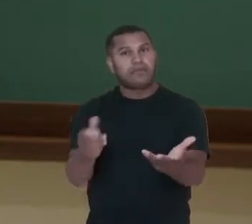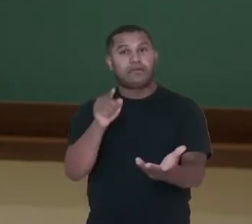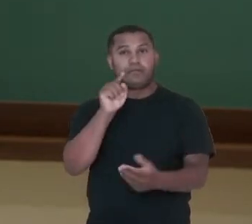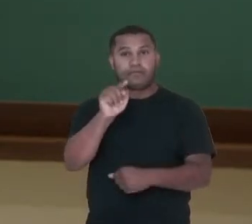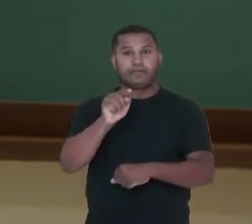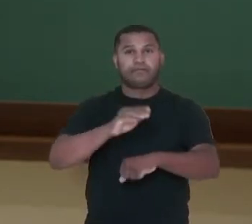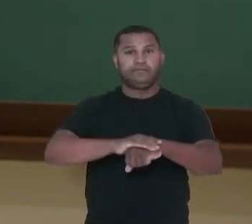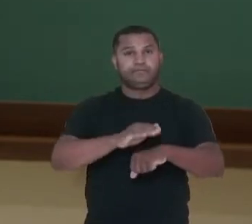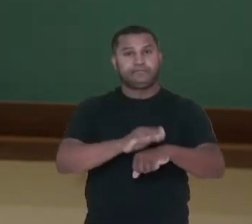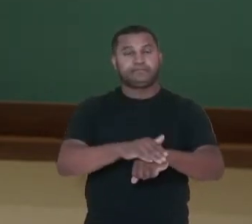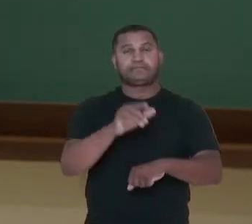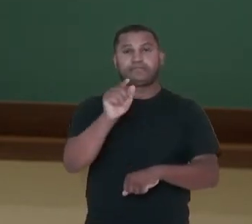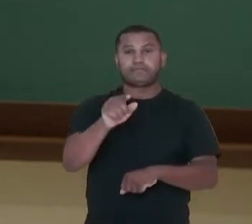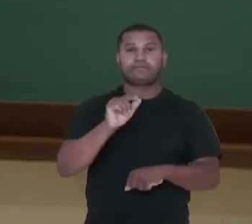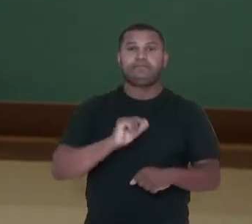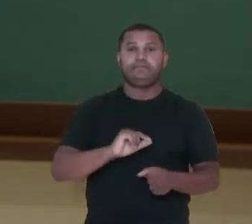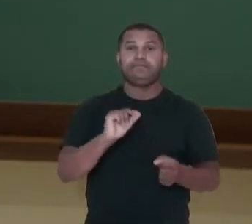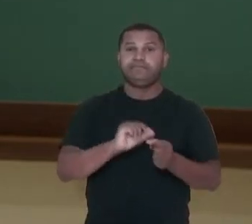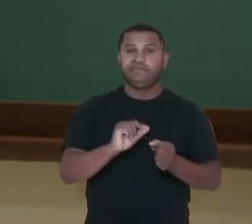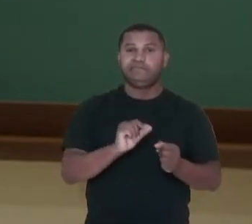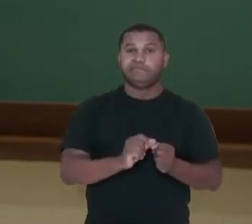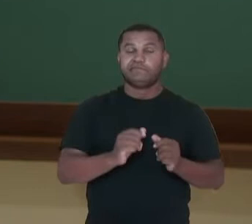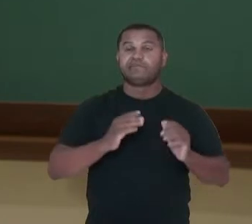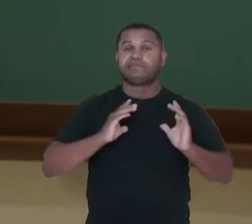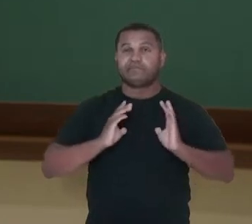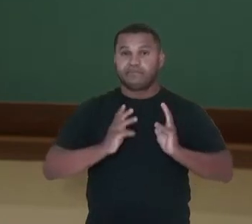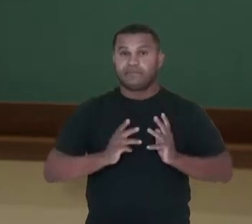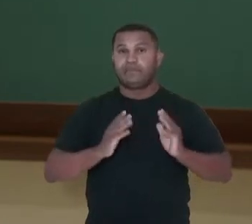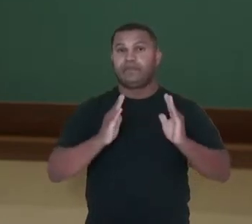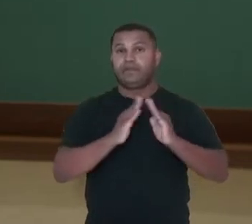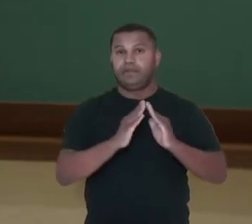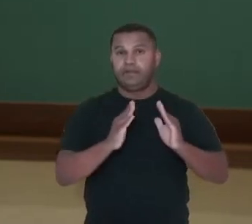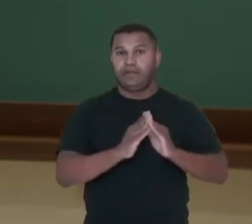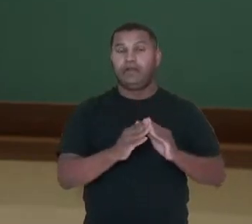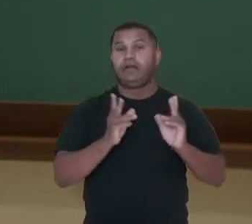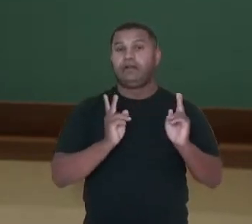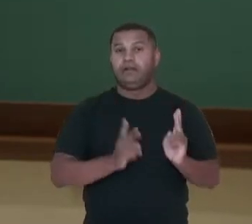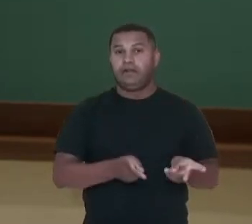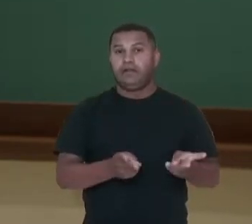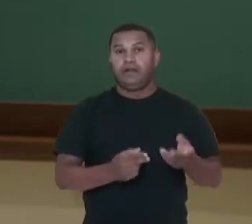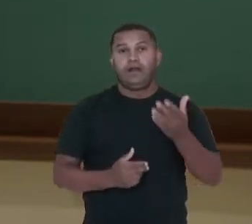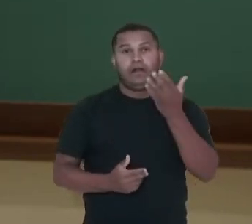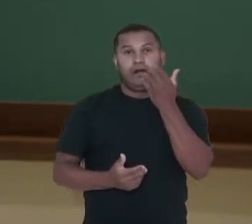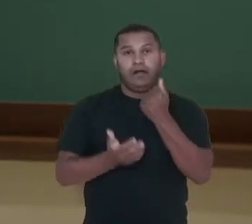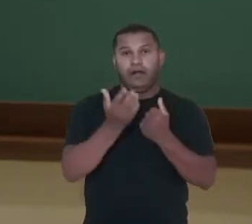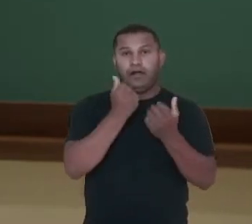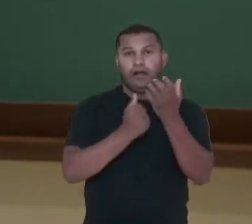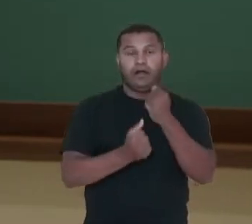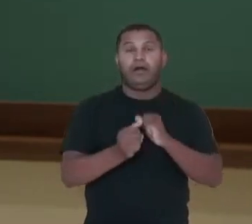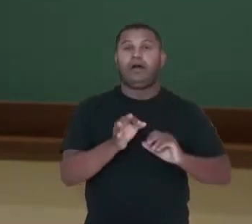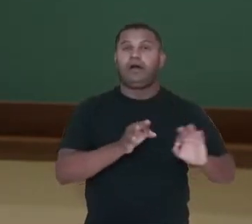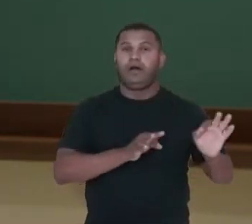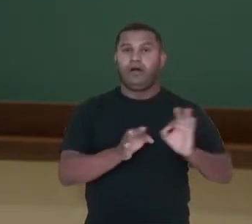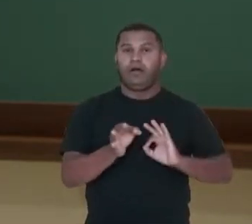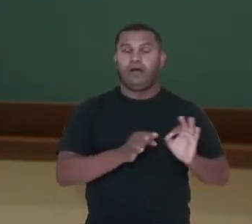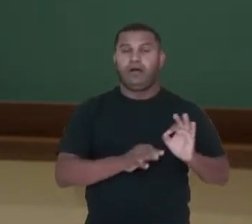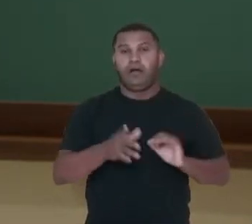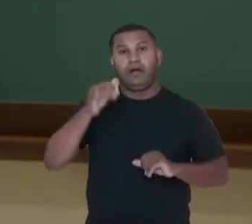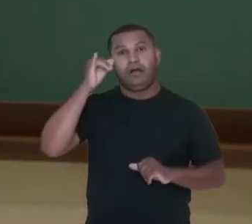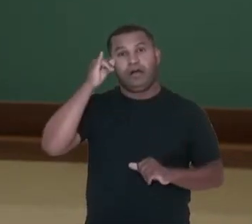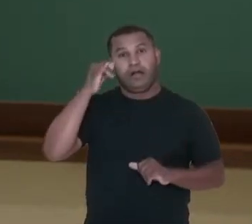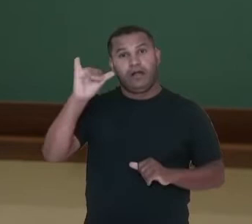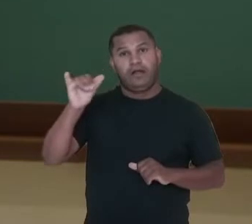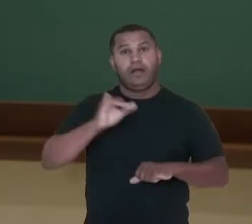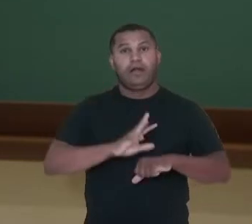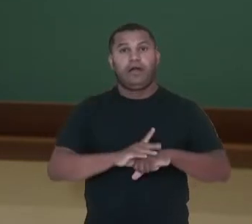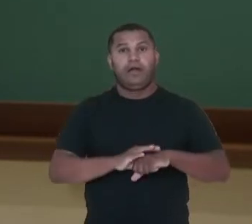realizar bem a higiene das nossas mãos e dos alimentos que nós vamos consumir, para assim evitar o